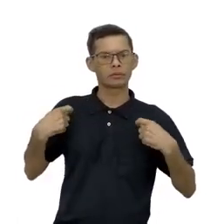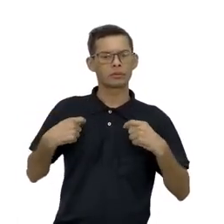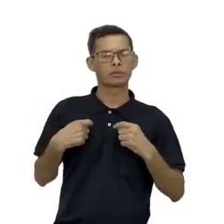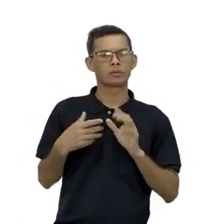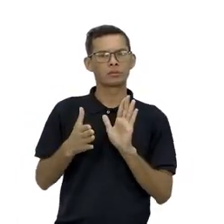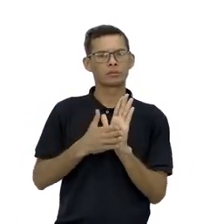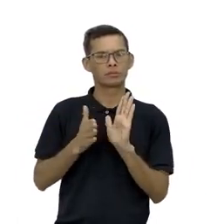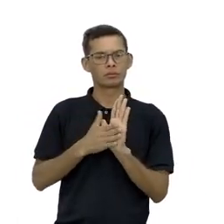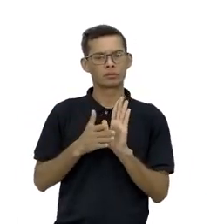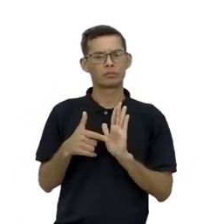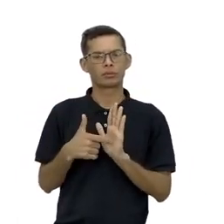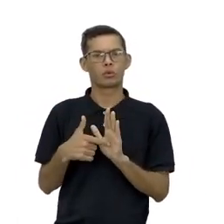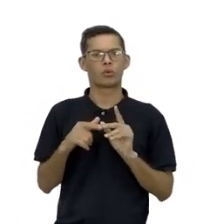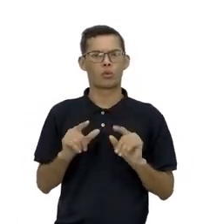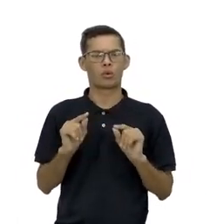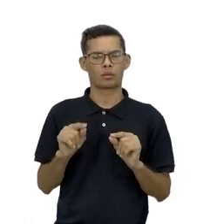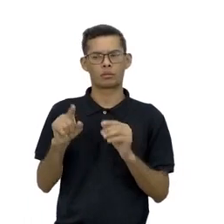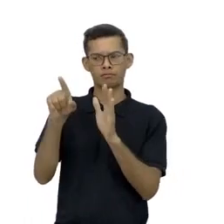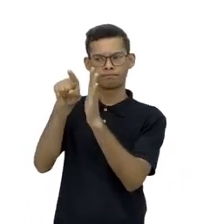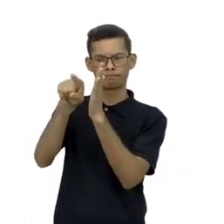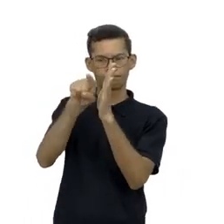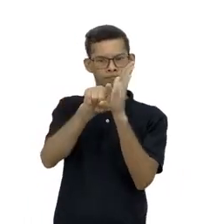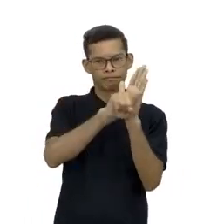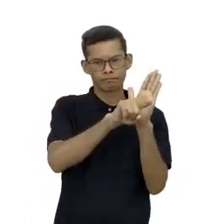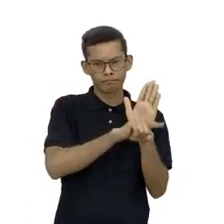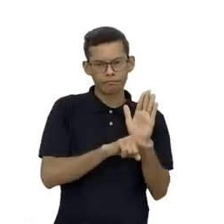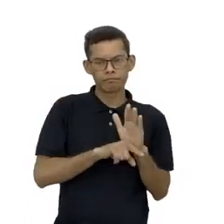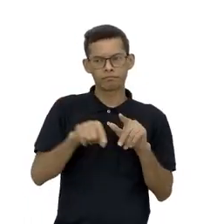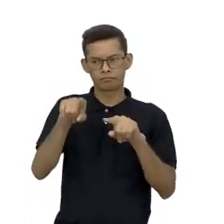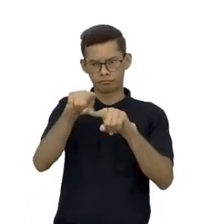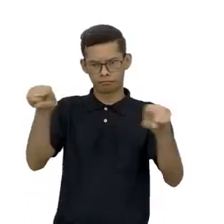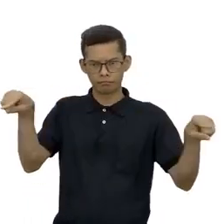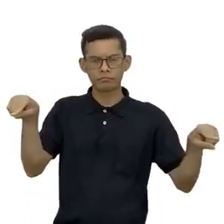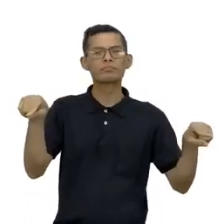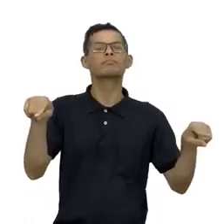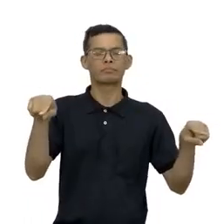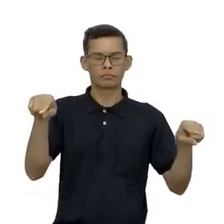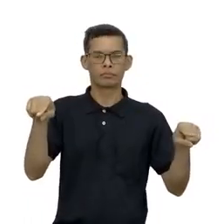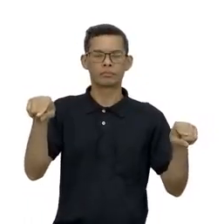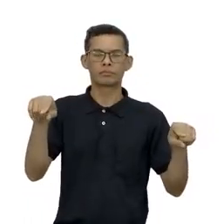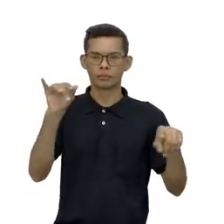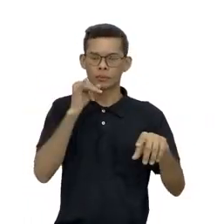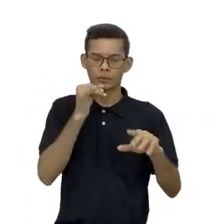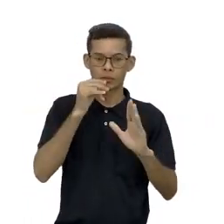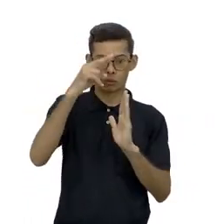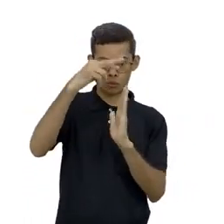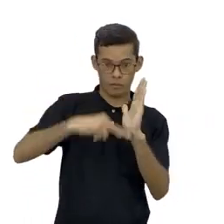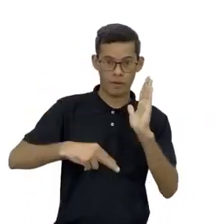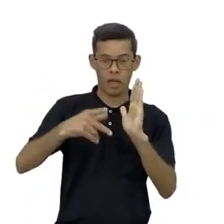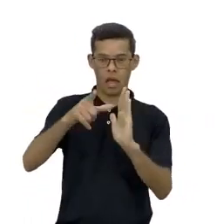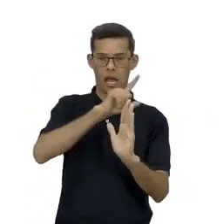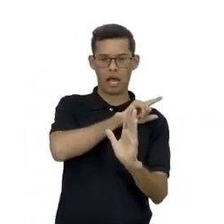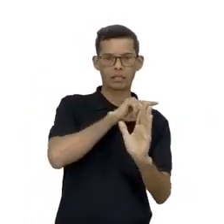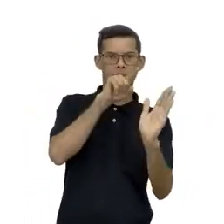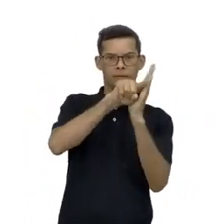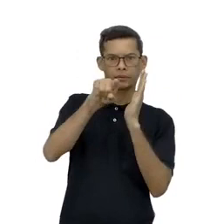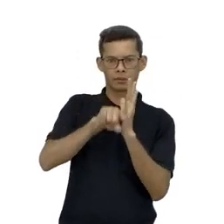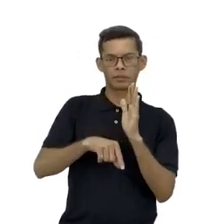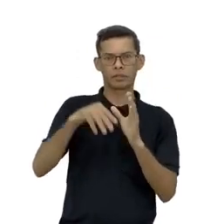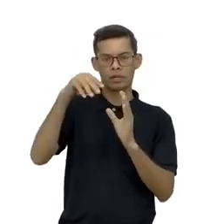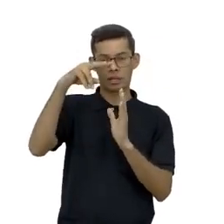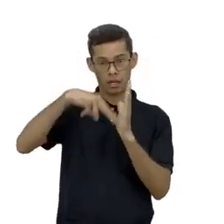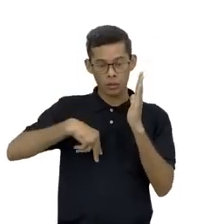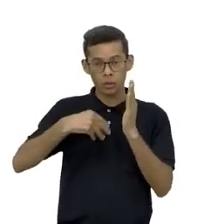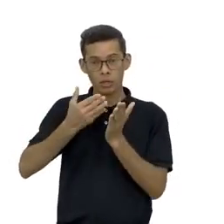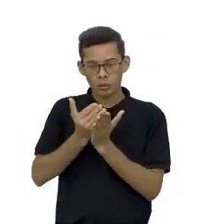proponhamos perguntas e intervenções antes, durante e depois da leitura,